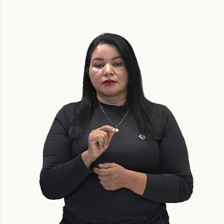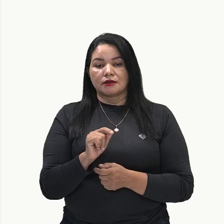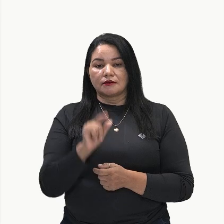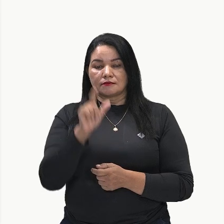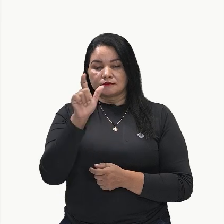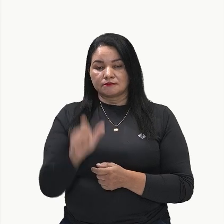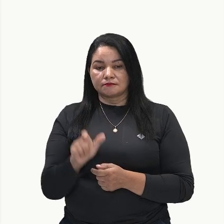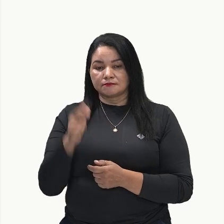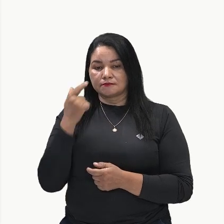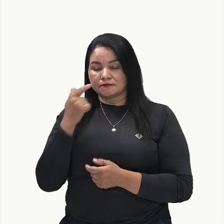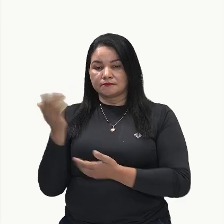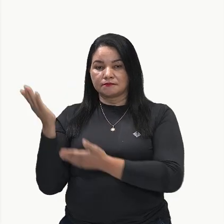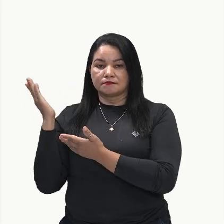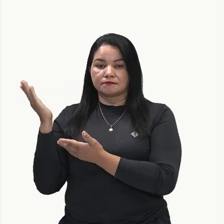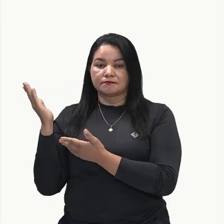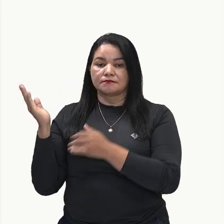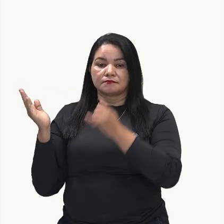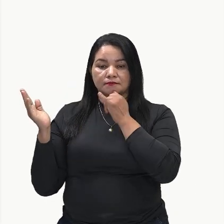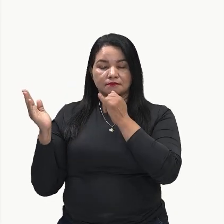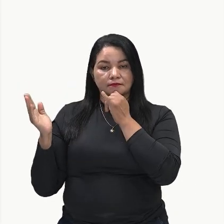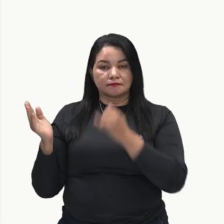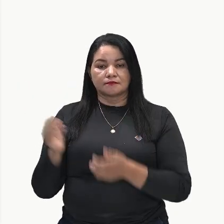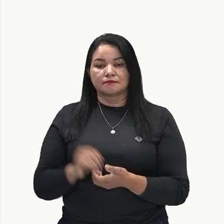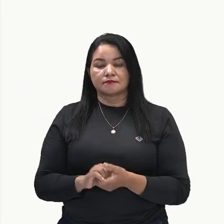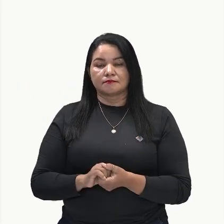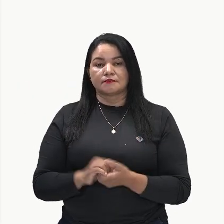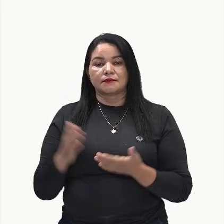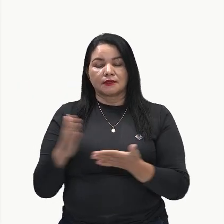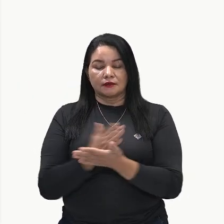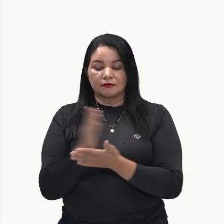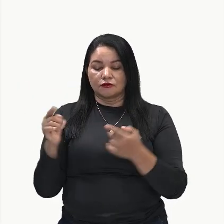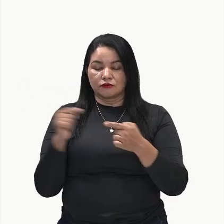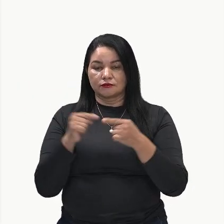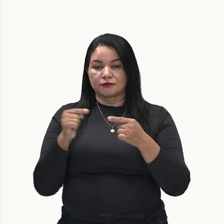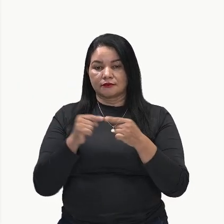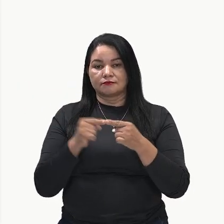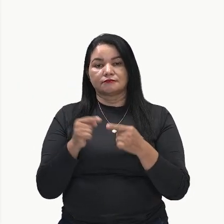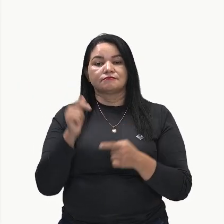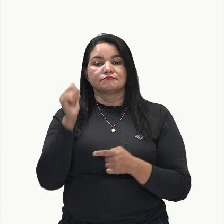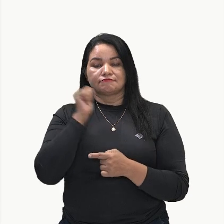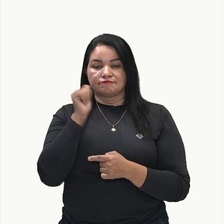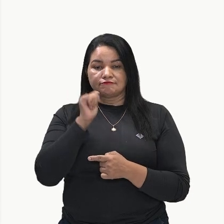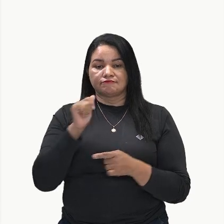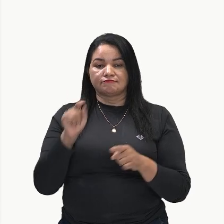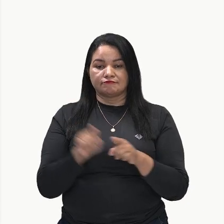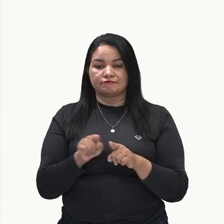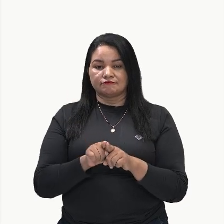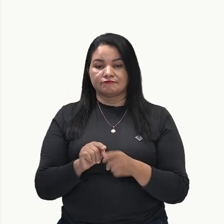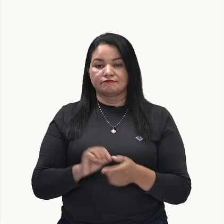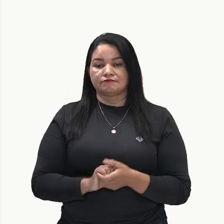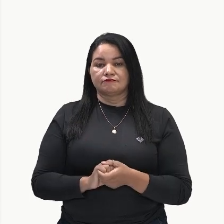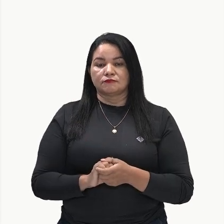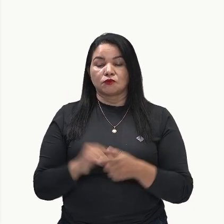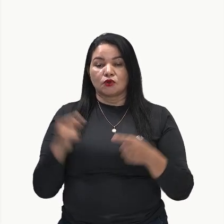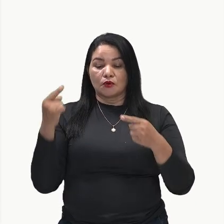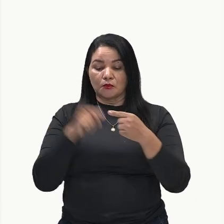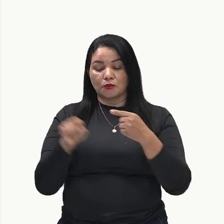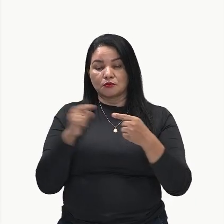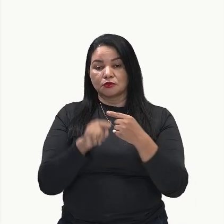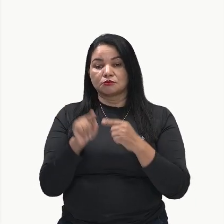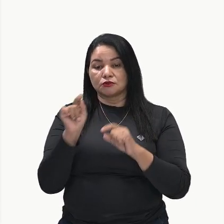e razão, são palavras femininas. Temos aqui coração como